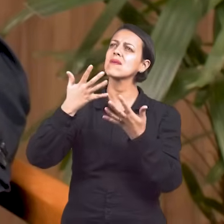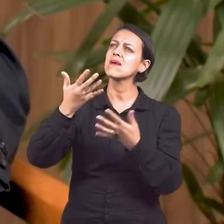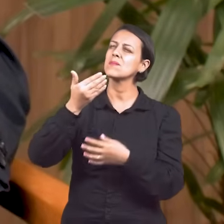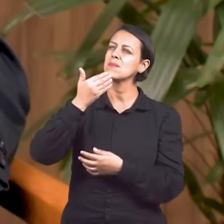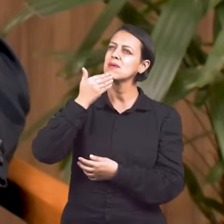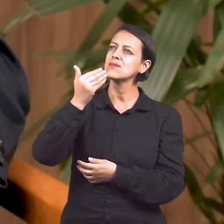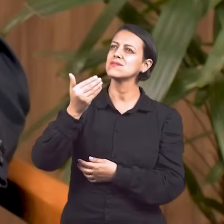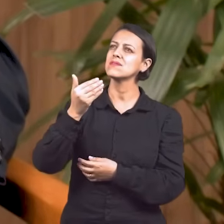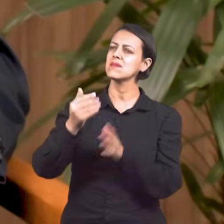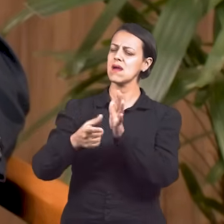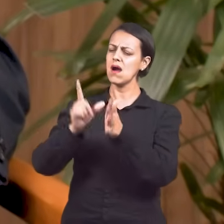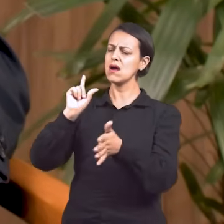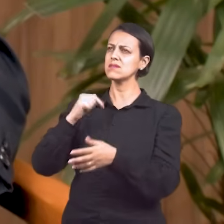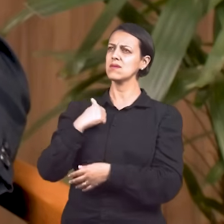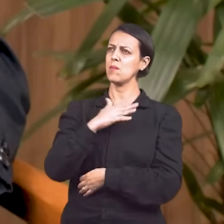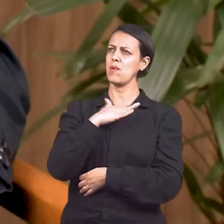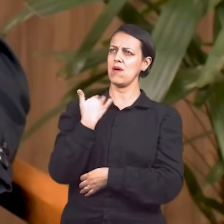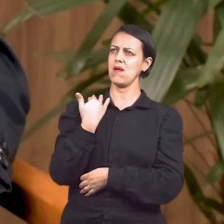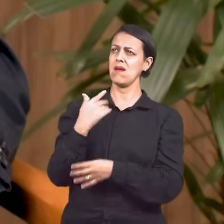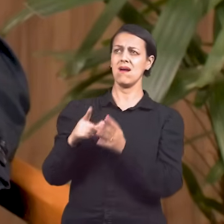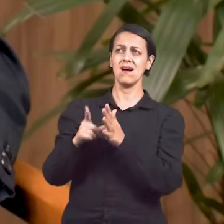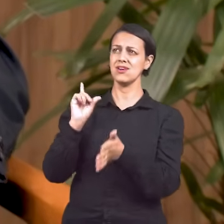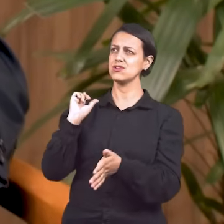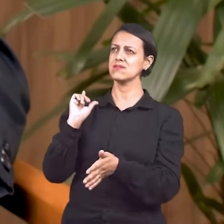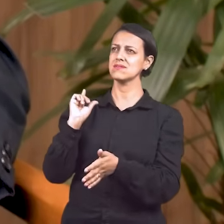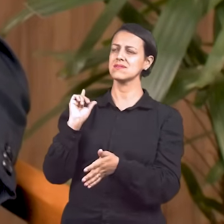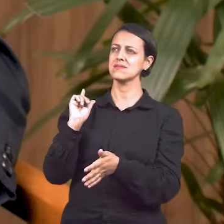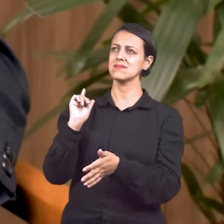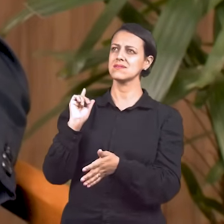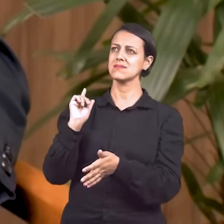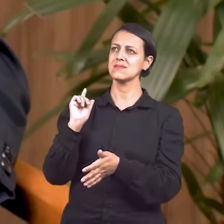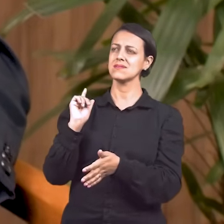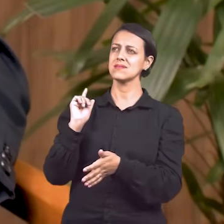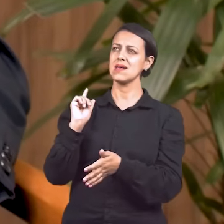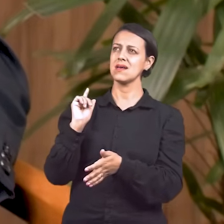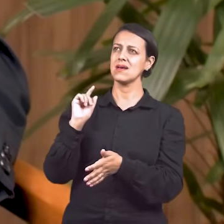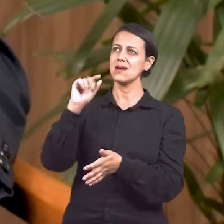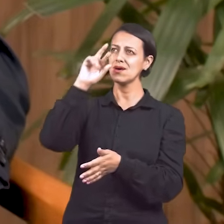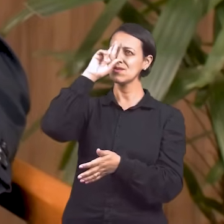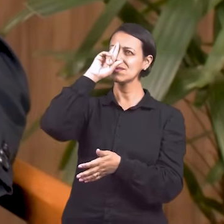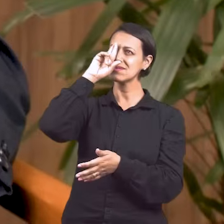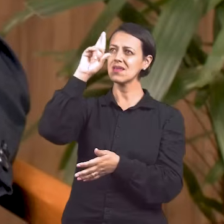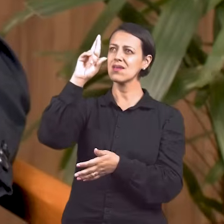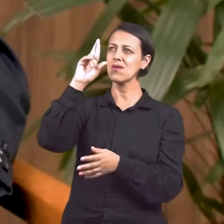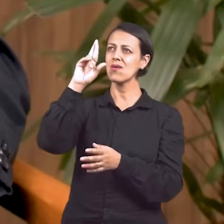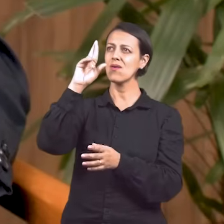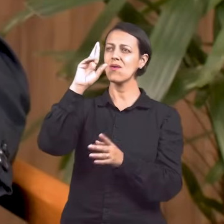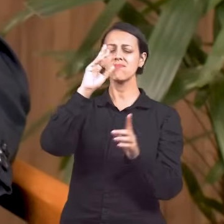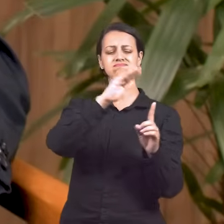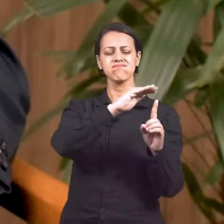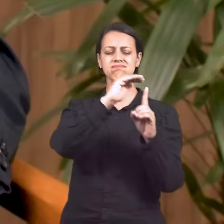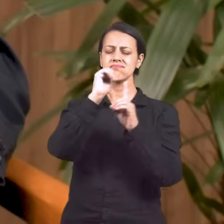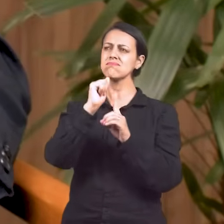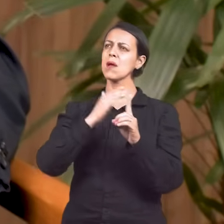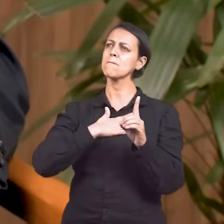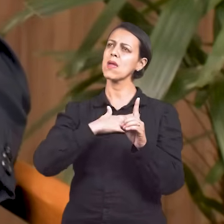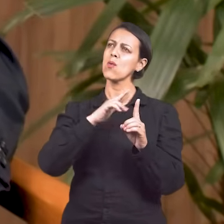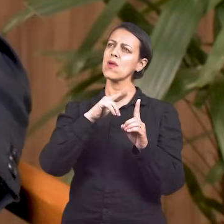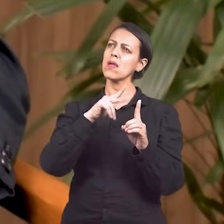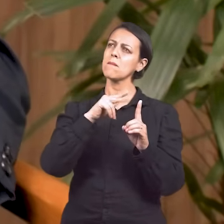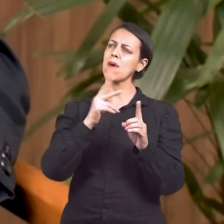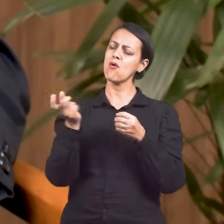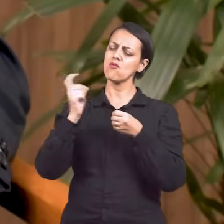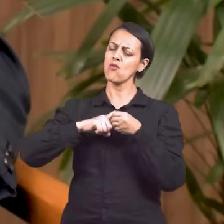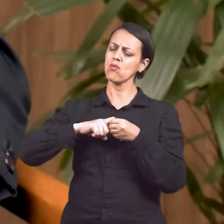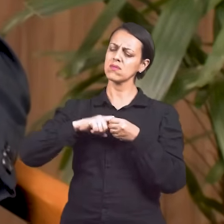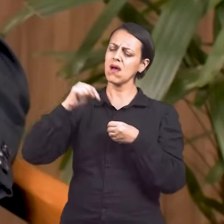Deus, eu quero te pedir que antes de eu partir, o Senhor traga meu